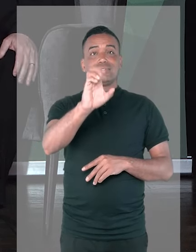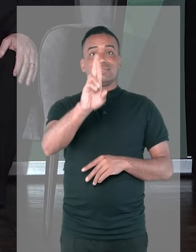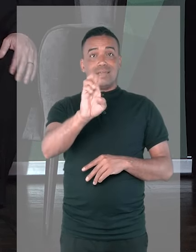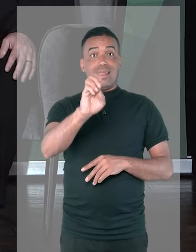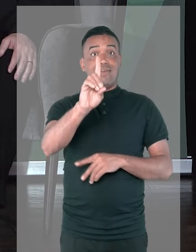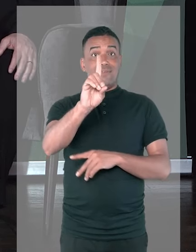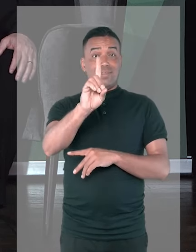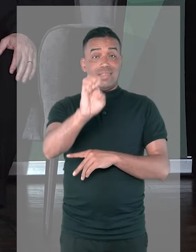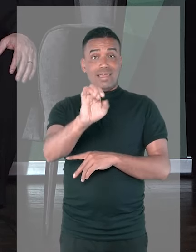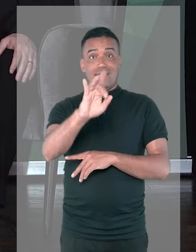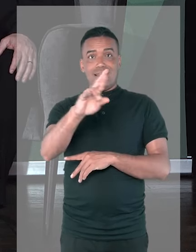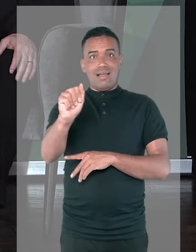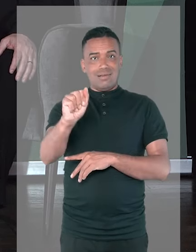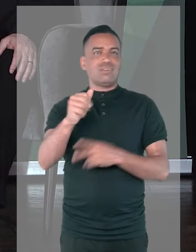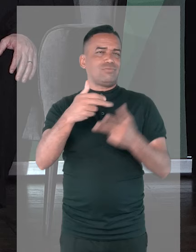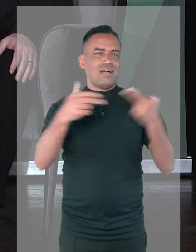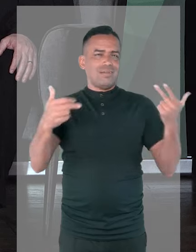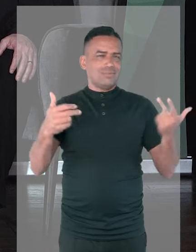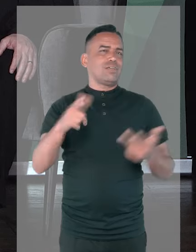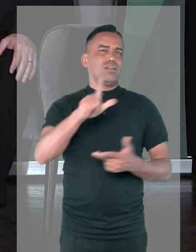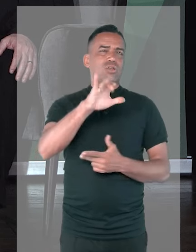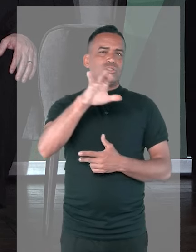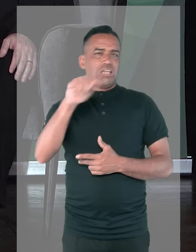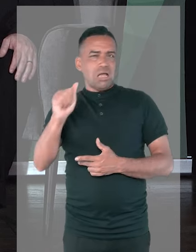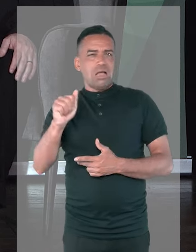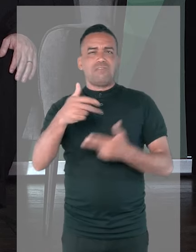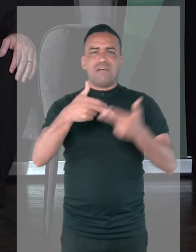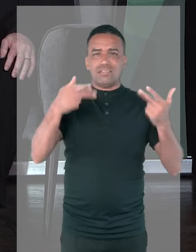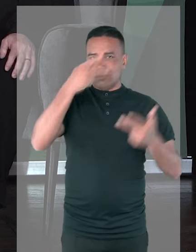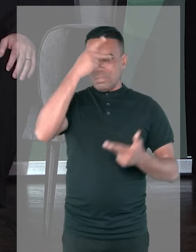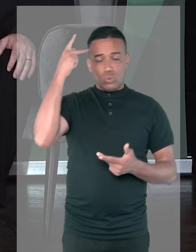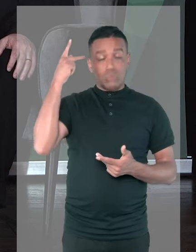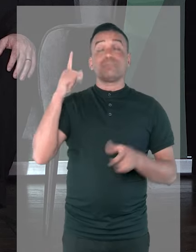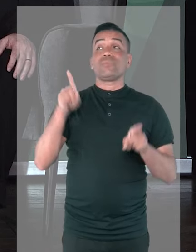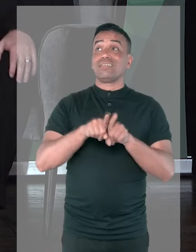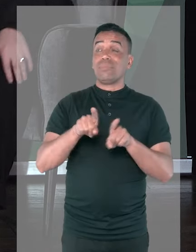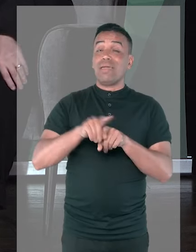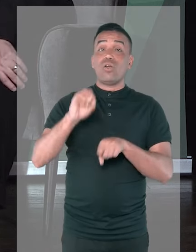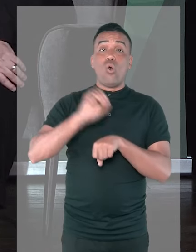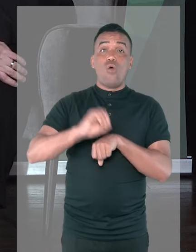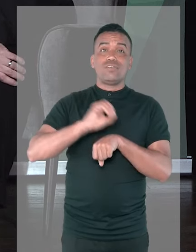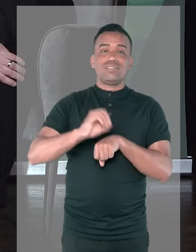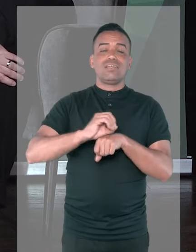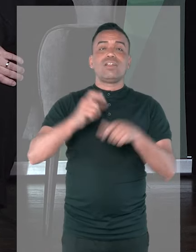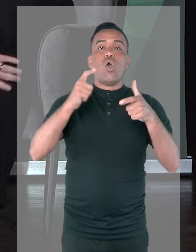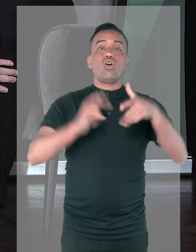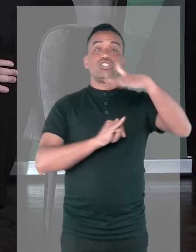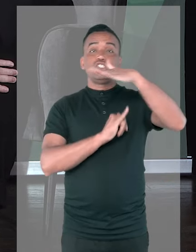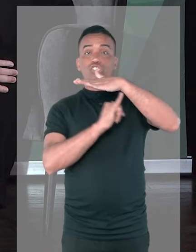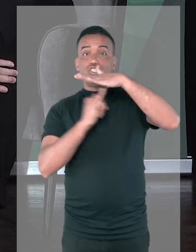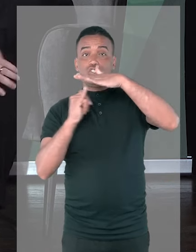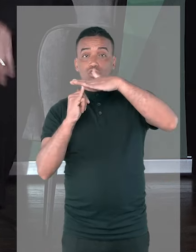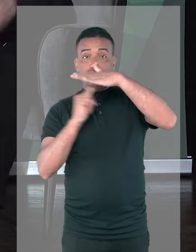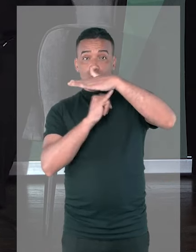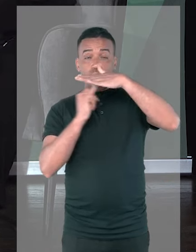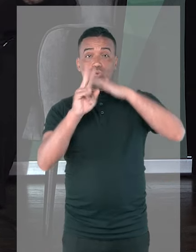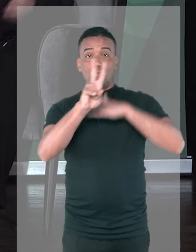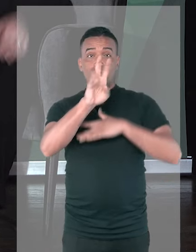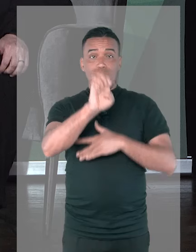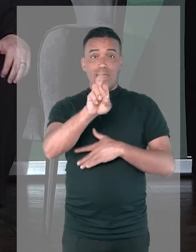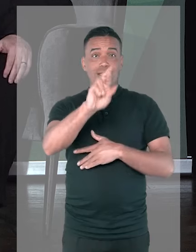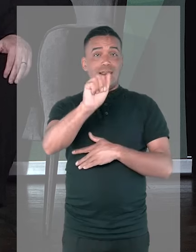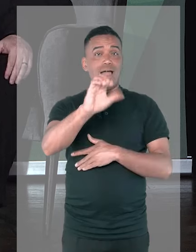pessoas, Luciana Gerbovich. Também dou oficinas no Instituto Veracruz, que pertence